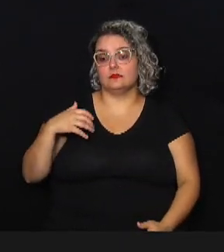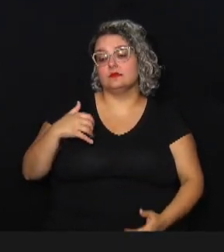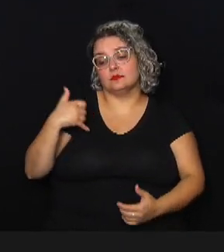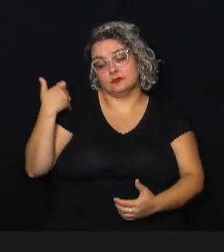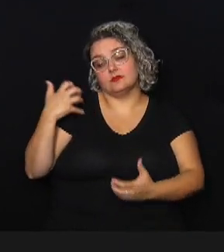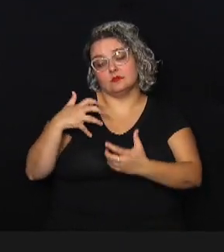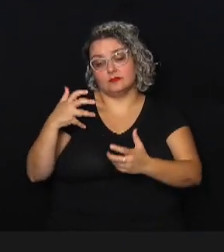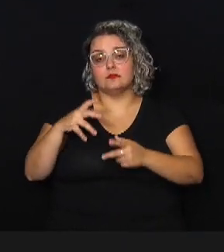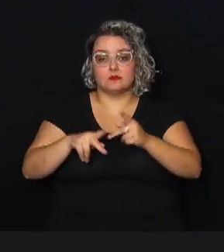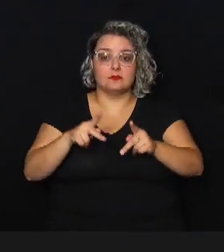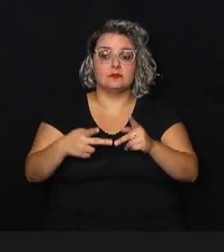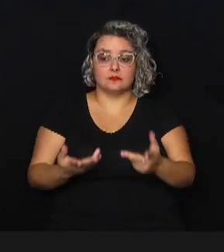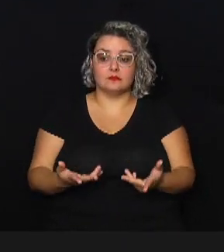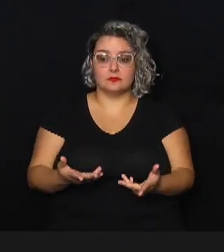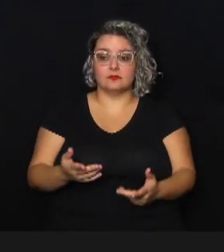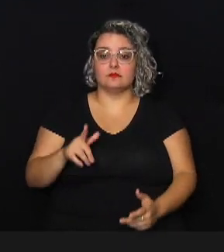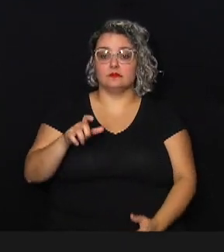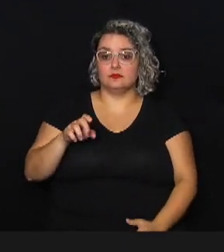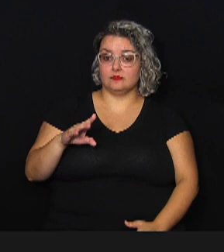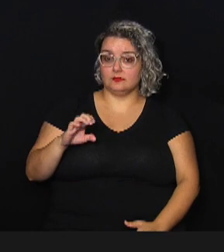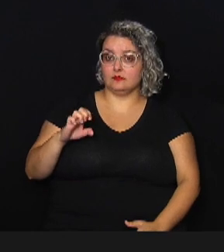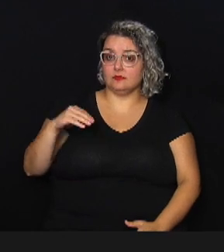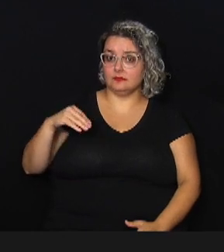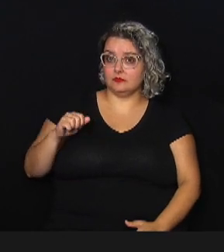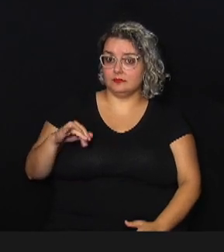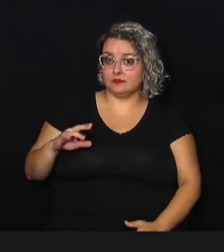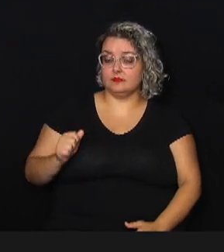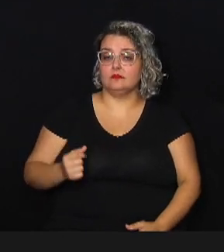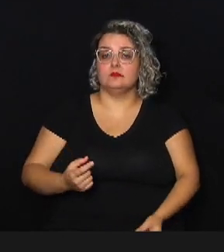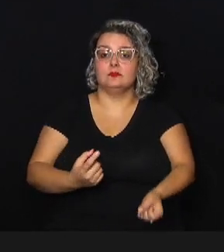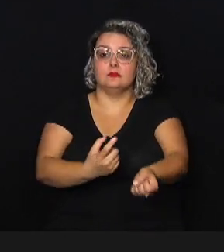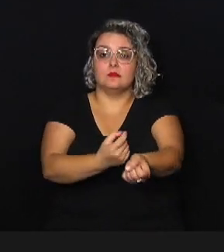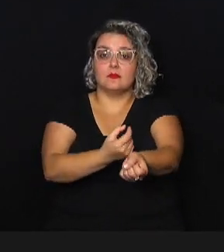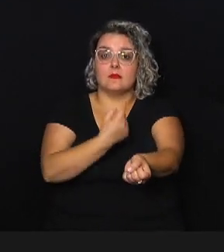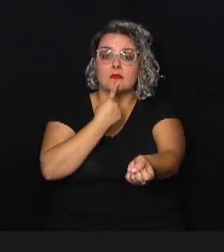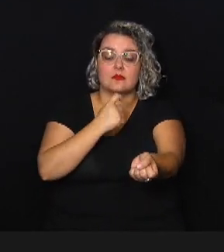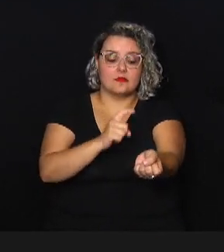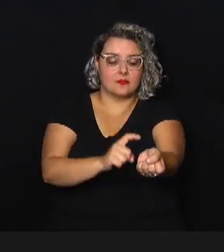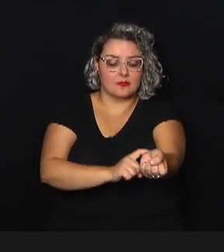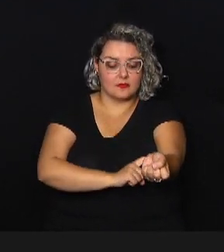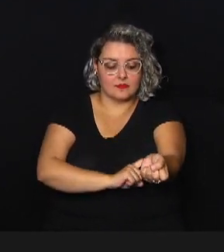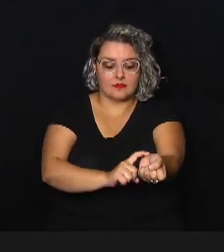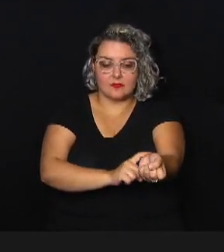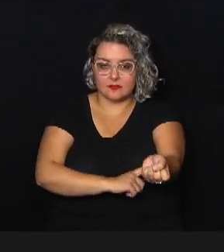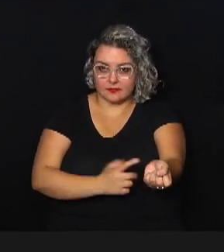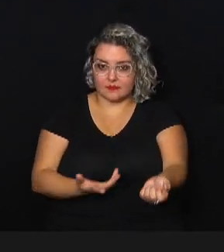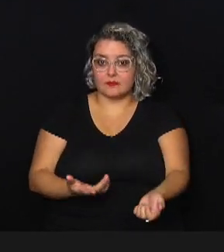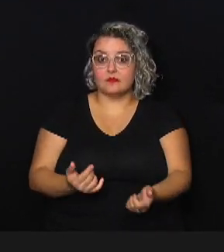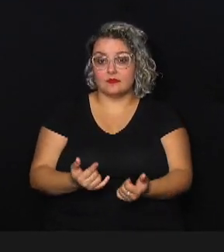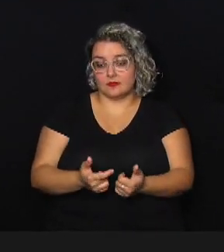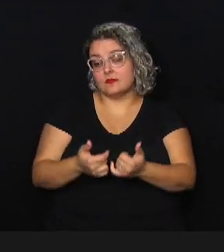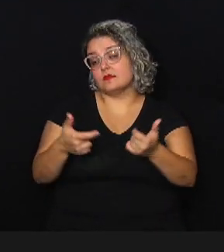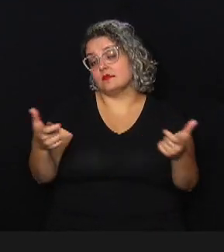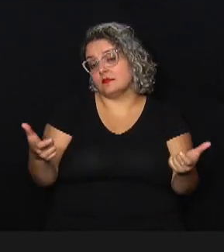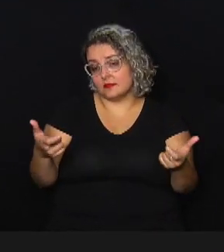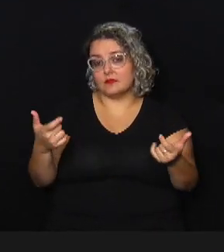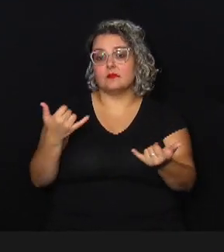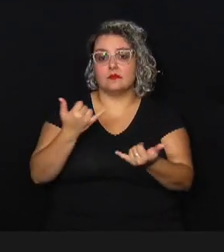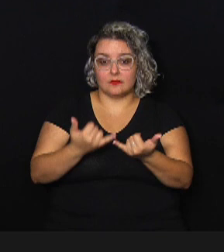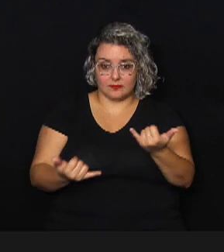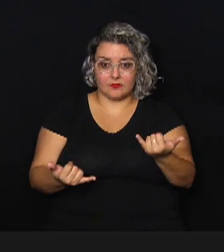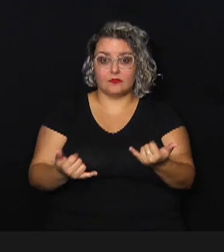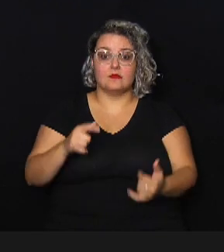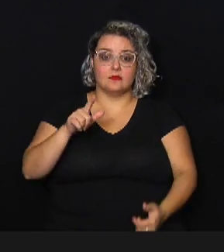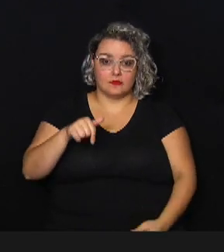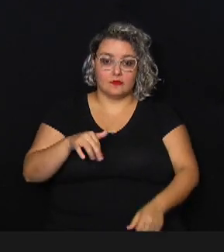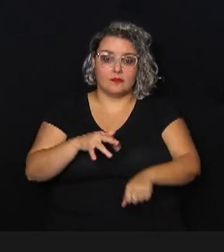população, as leucemias têm sido cada vez mais comuns. Lembrar que uma boa parte das leucemias são